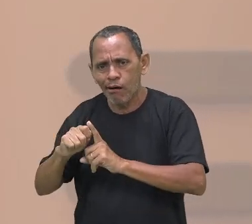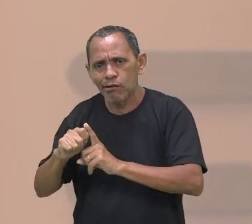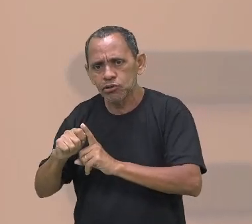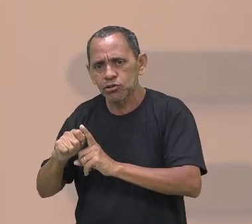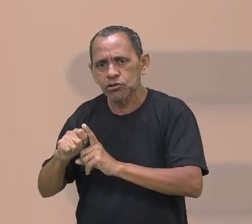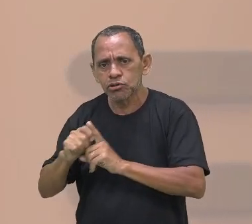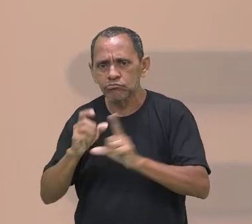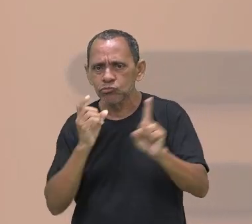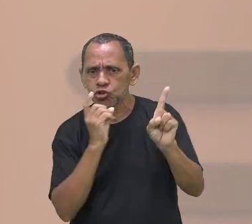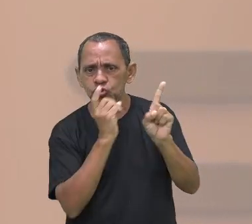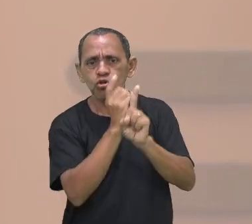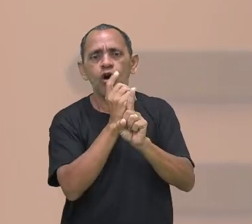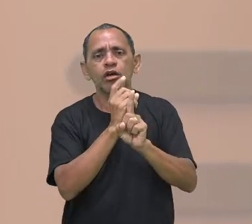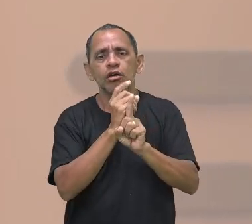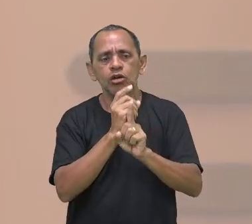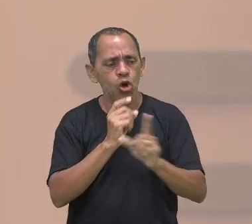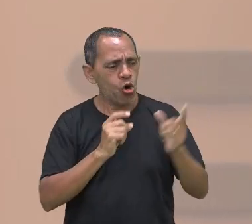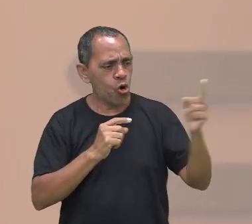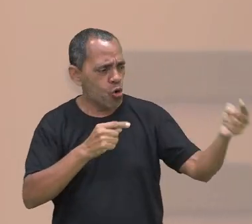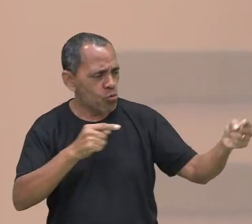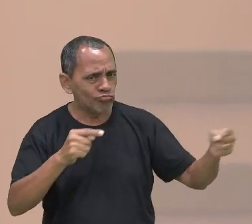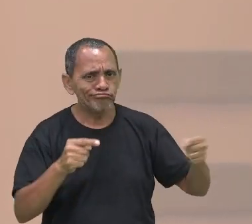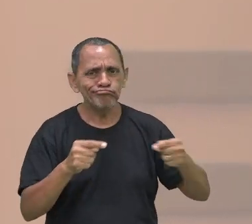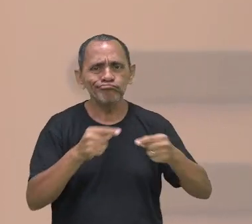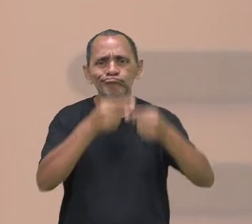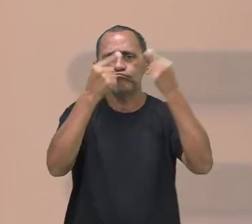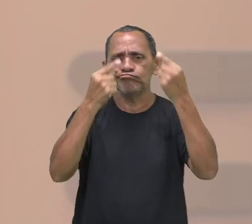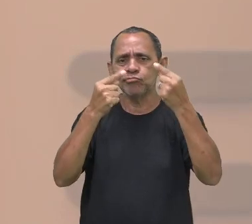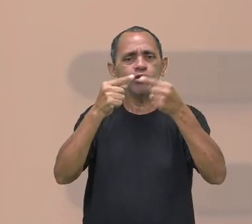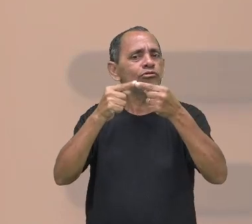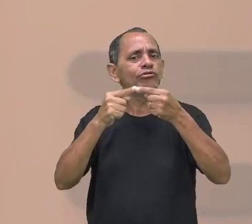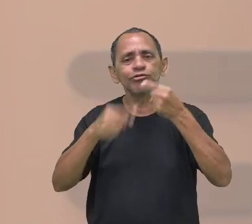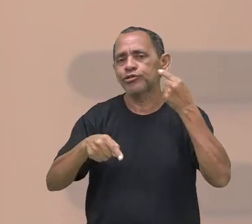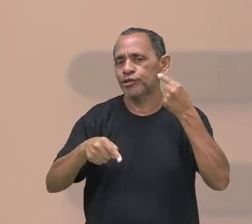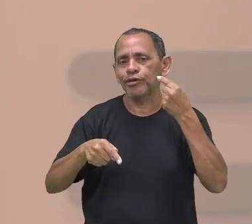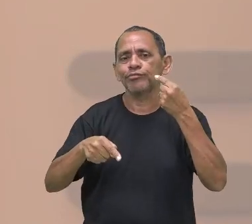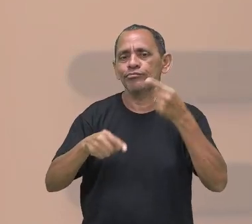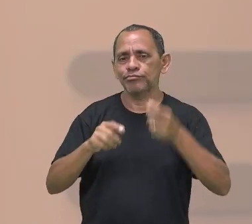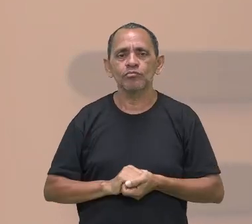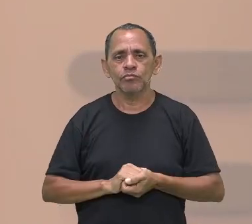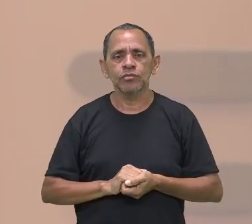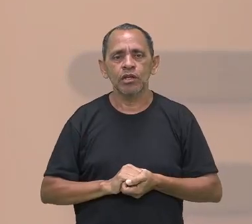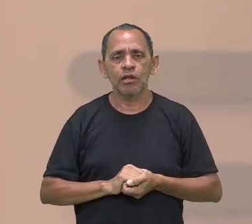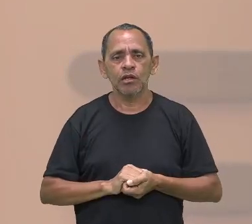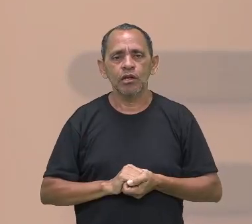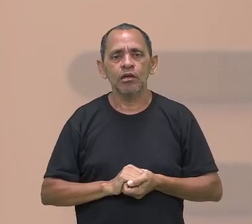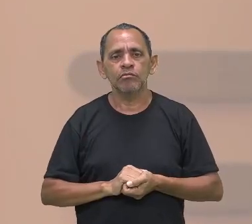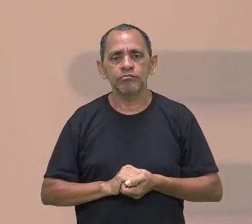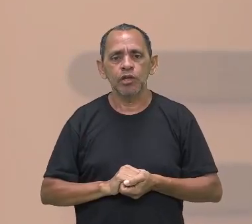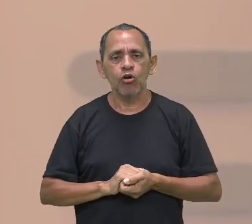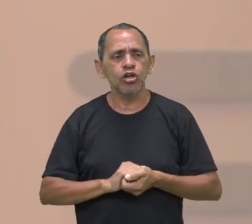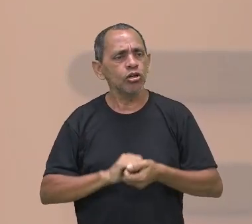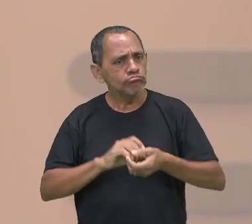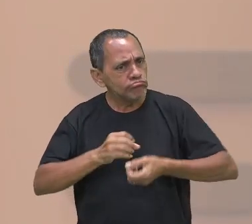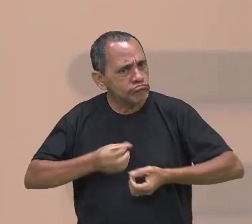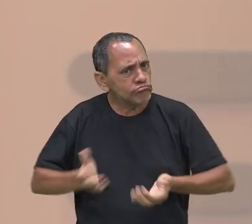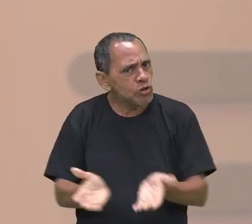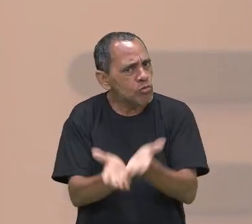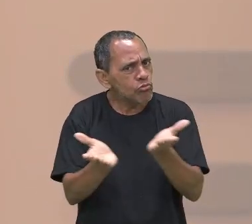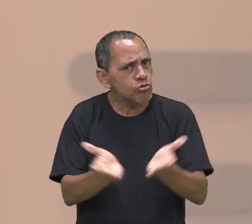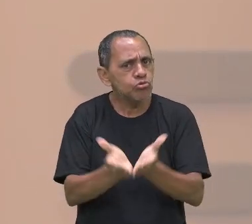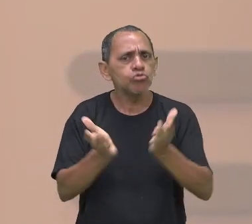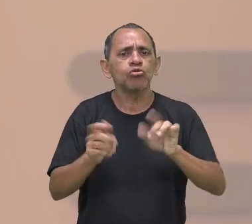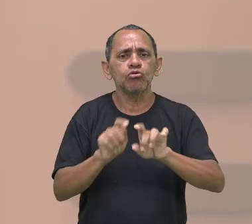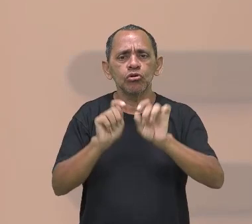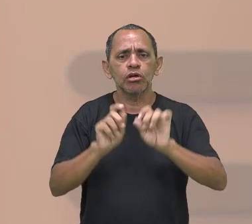outro, isso, para Marx, é o motor que movimenta a história e